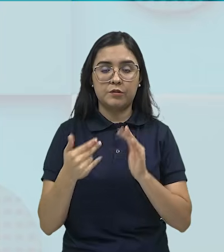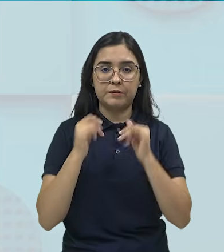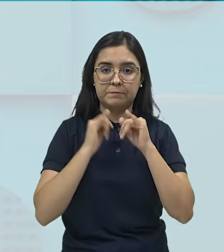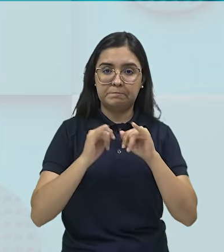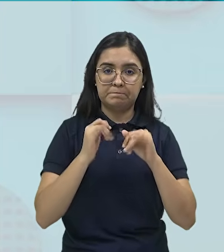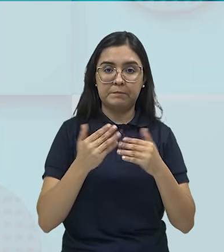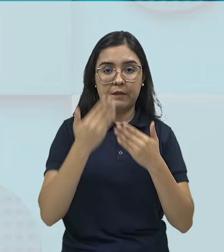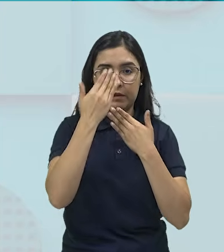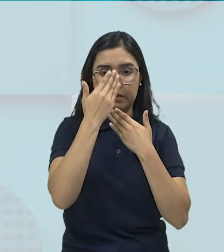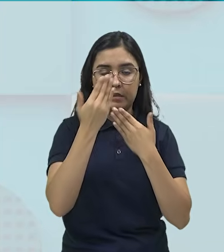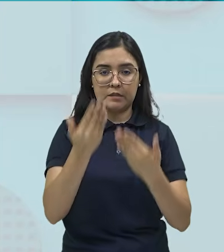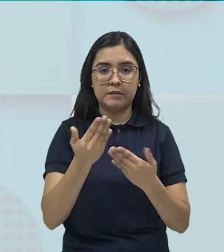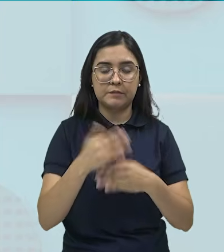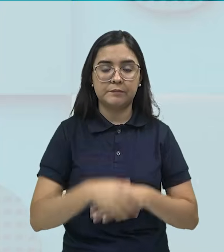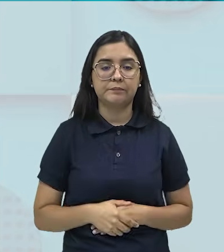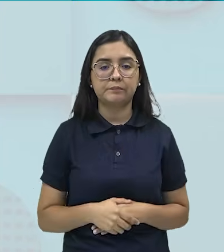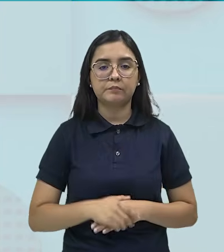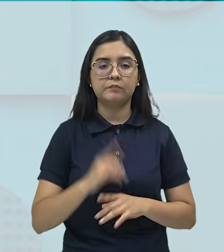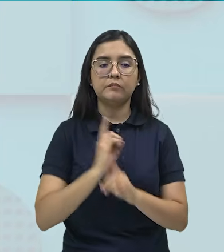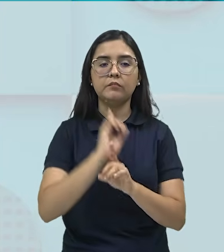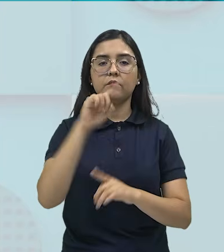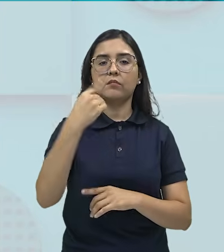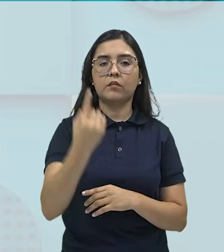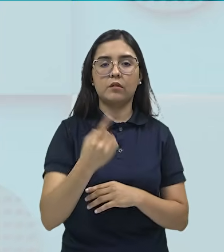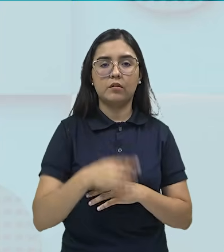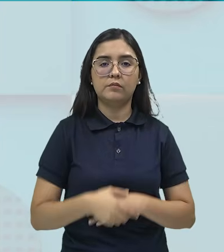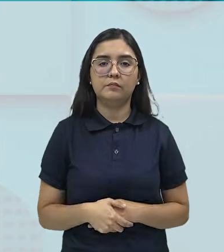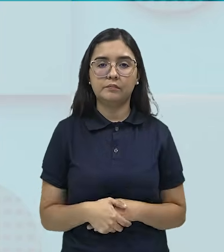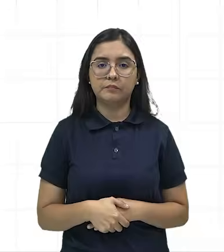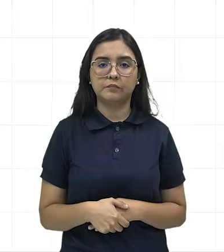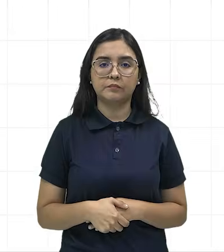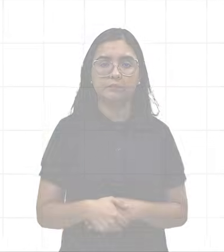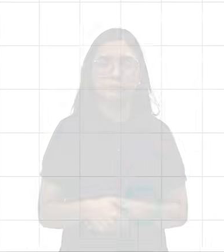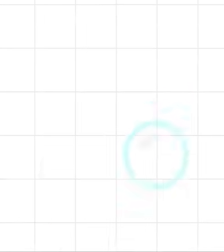Então, agradecemos a participação de vocês e até uma próxima oportunidade.